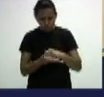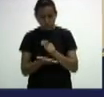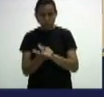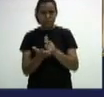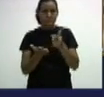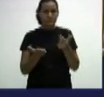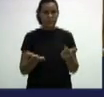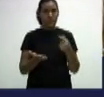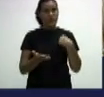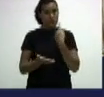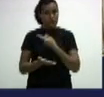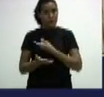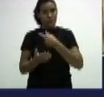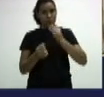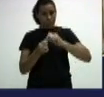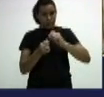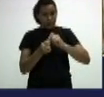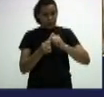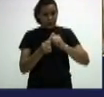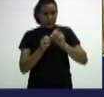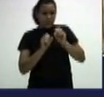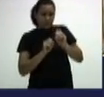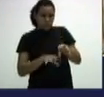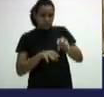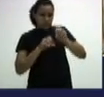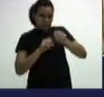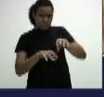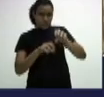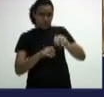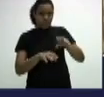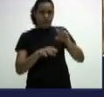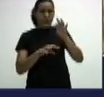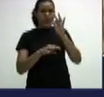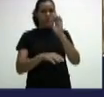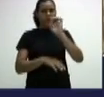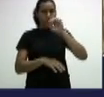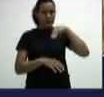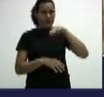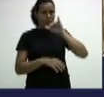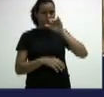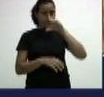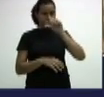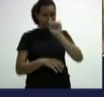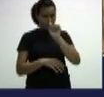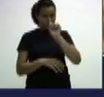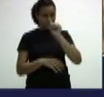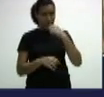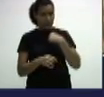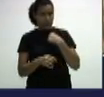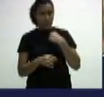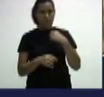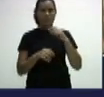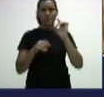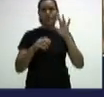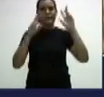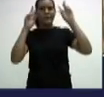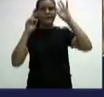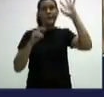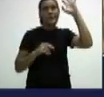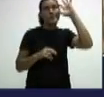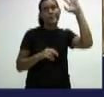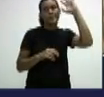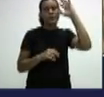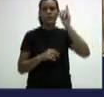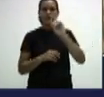técnicas, mas ensino a teoria e a técnica meio que fazendo. A gente não fica muito, vai lá